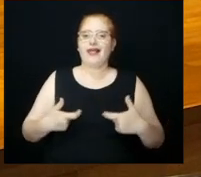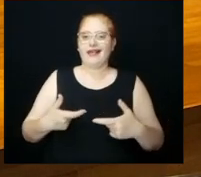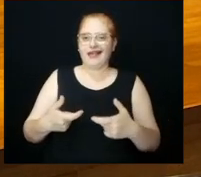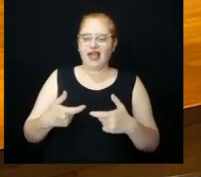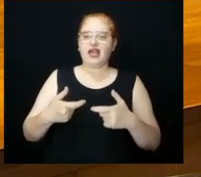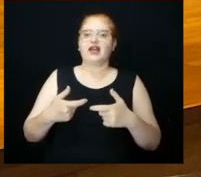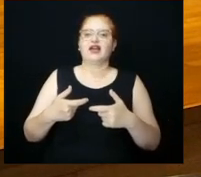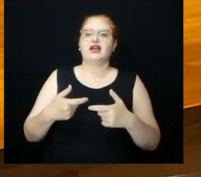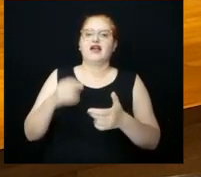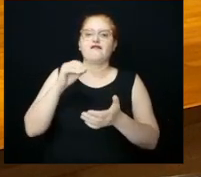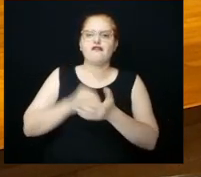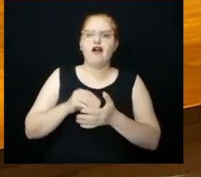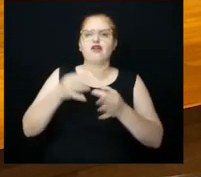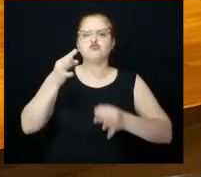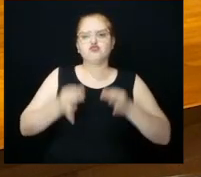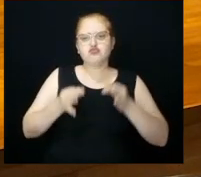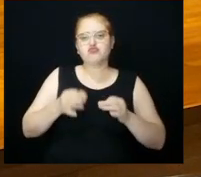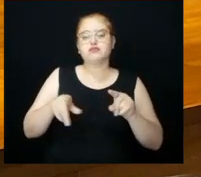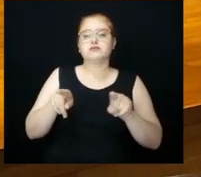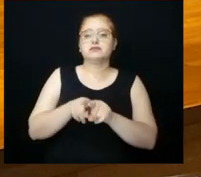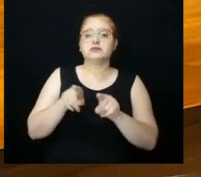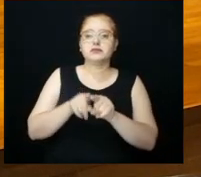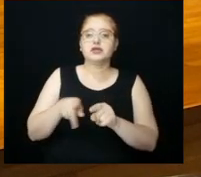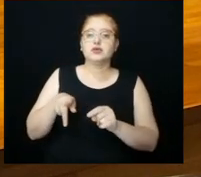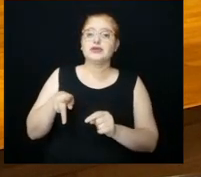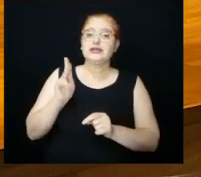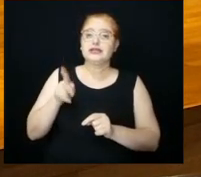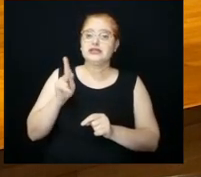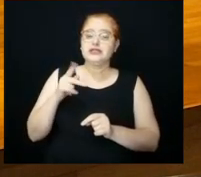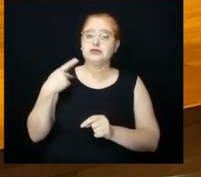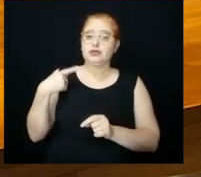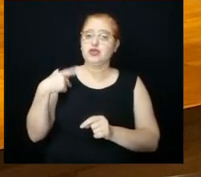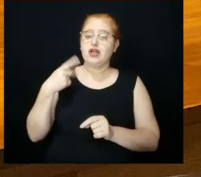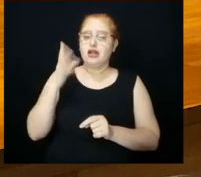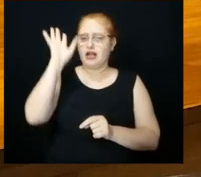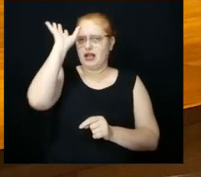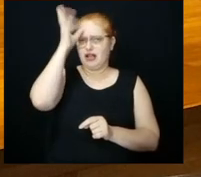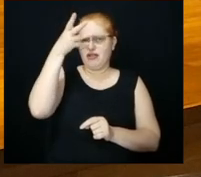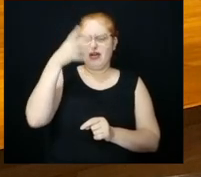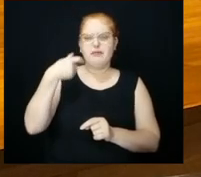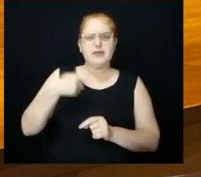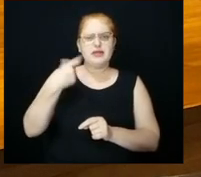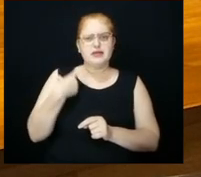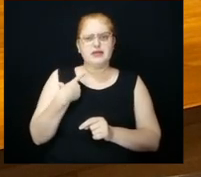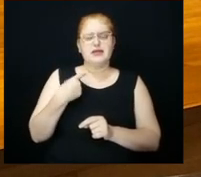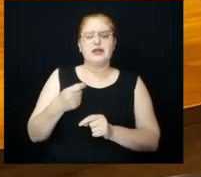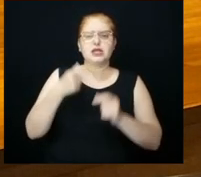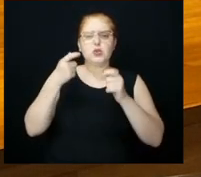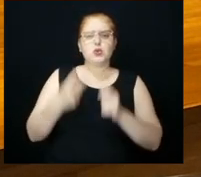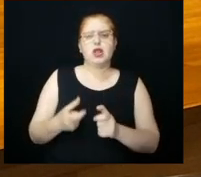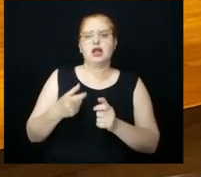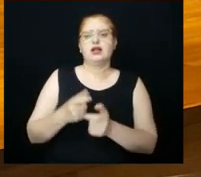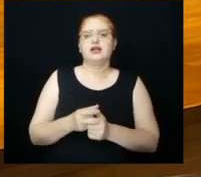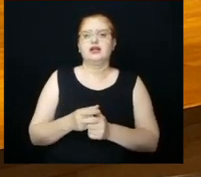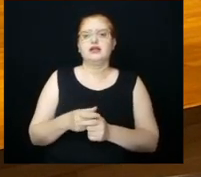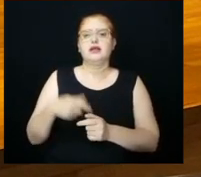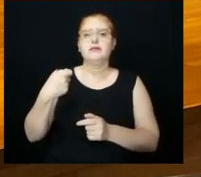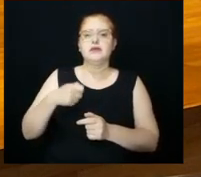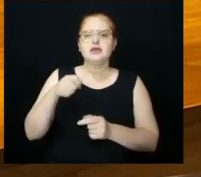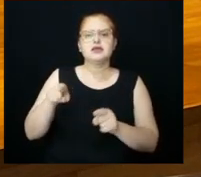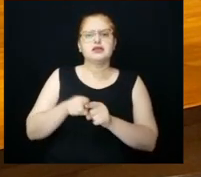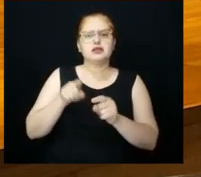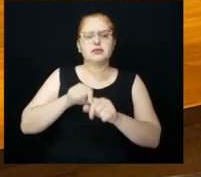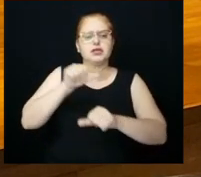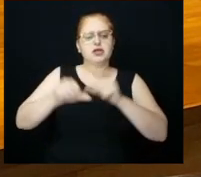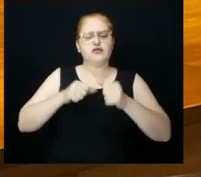as injustiças, e o Kinzu resolve que tem que sair daquele lugar e tem que se tornar um